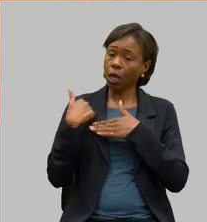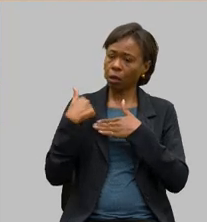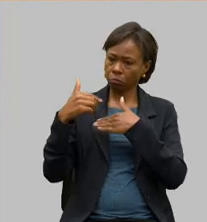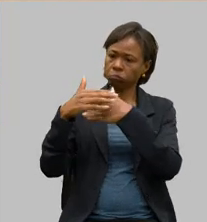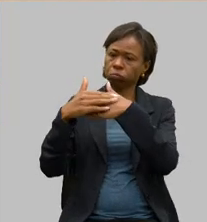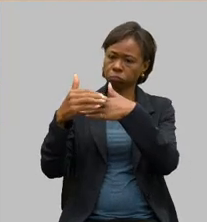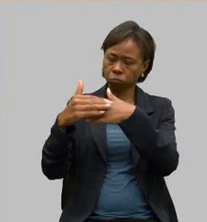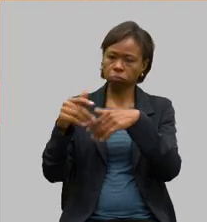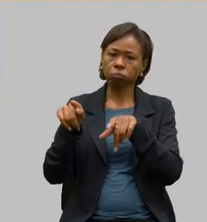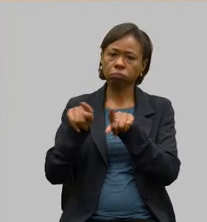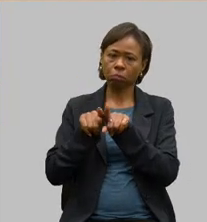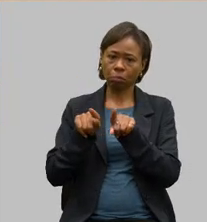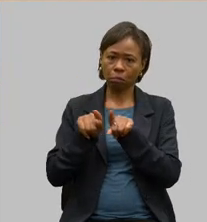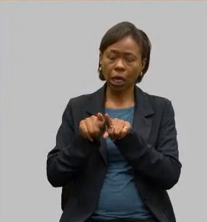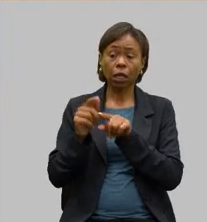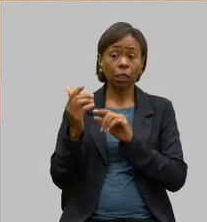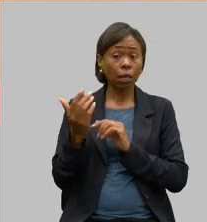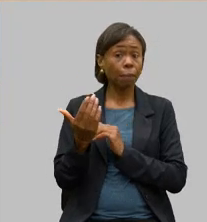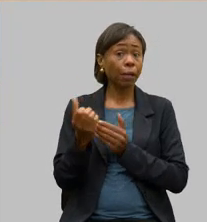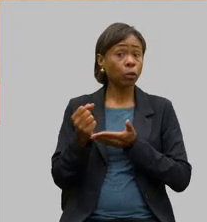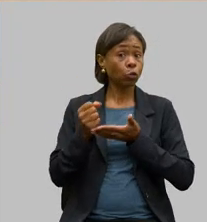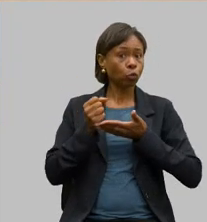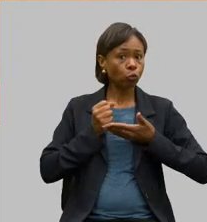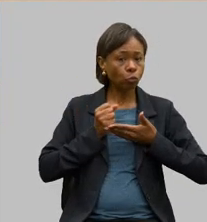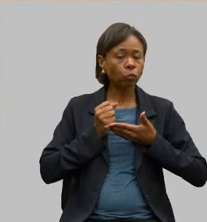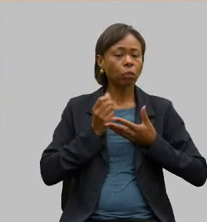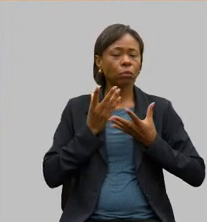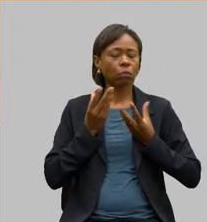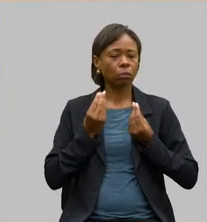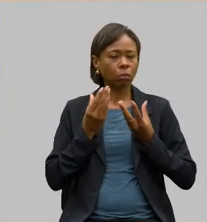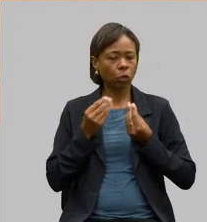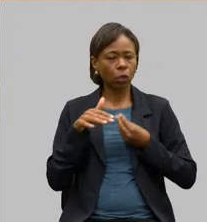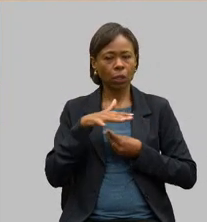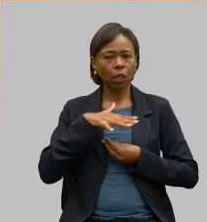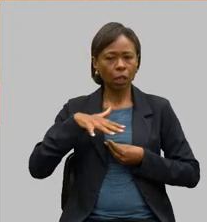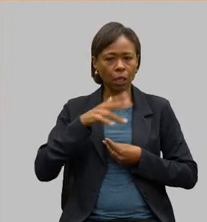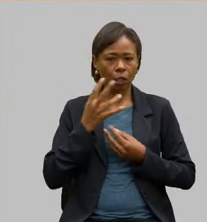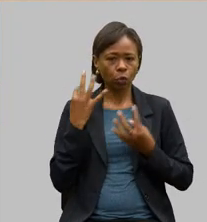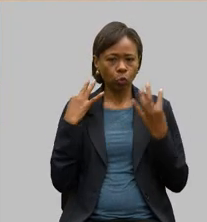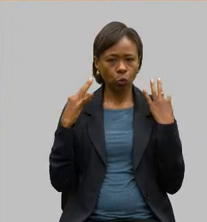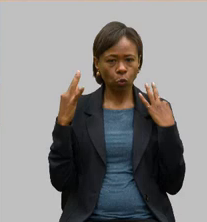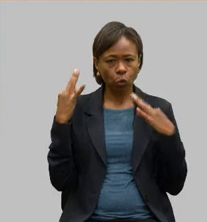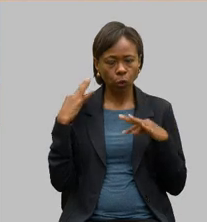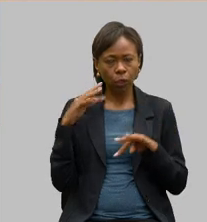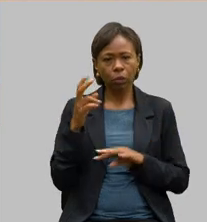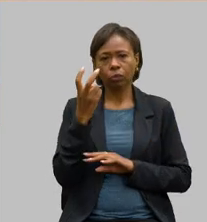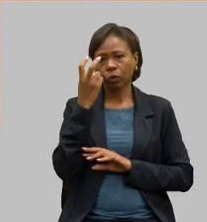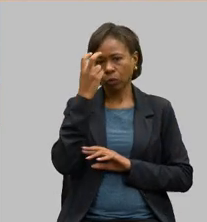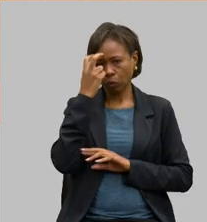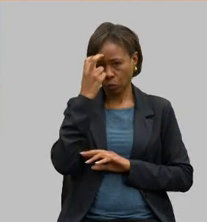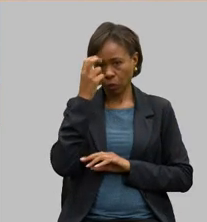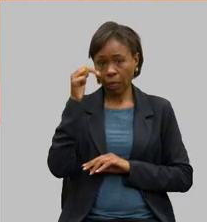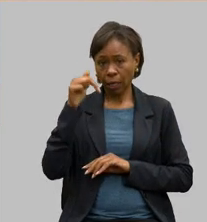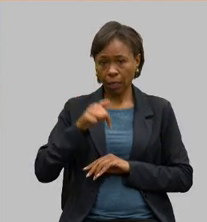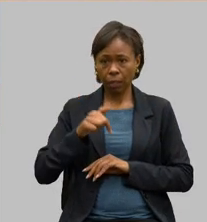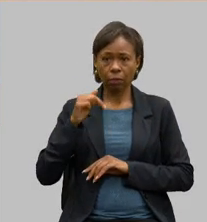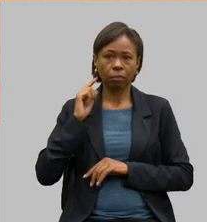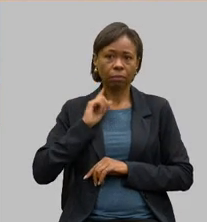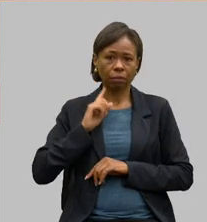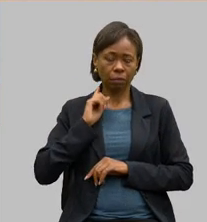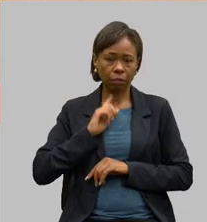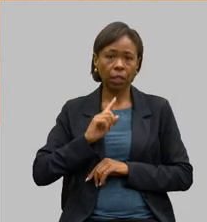tem me ajudado muito eh no turismo e na cultura eh no estado de Minas Gerais também